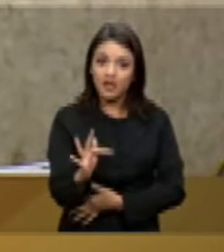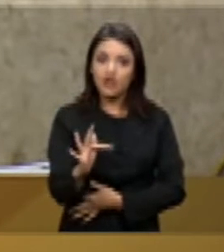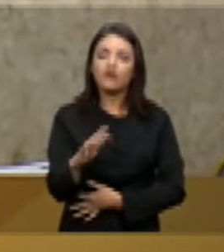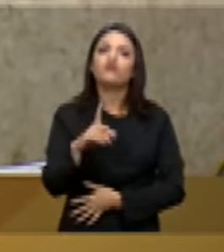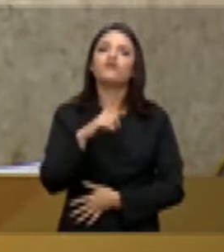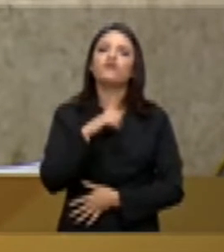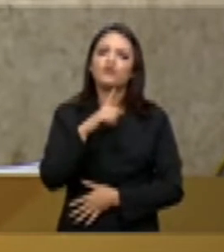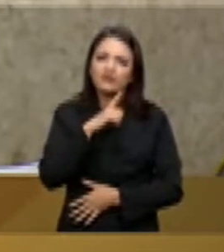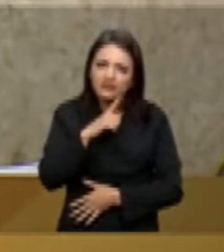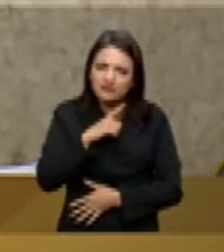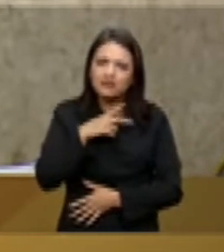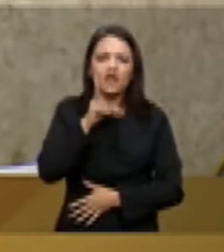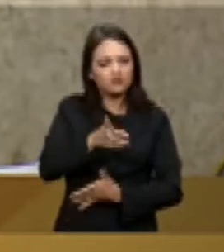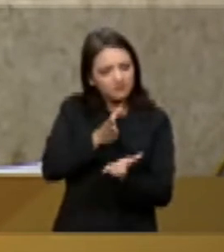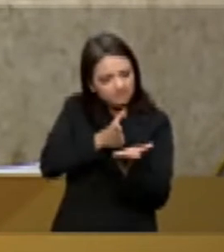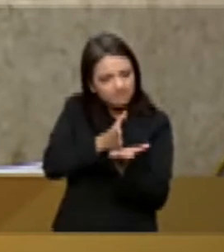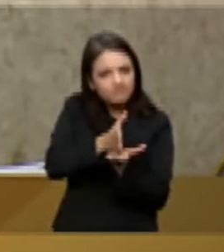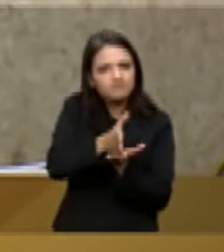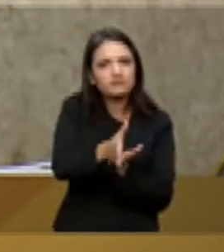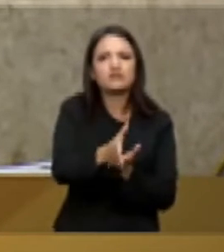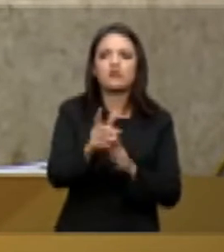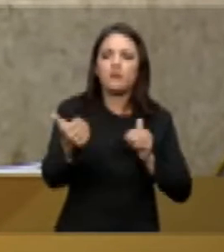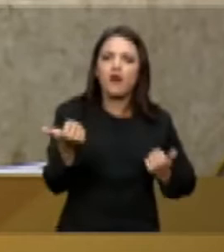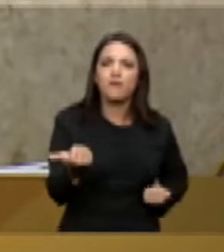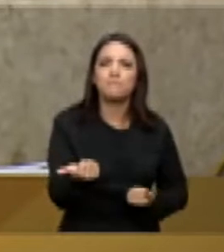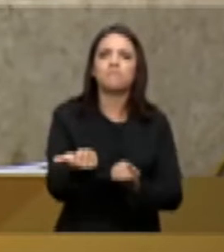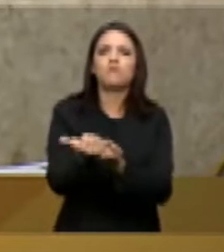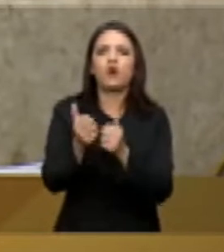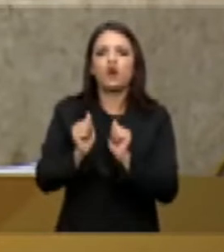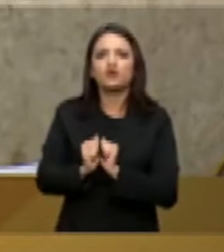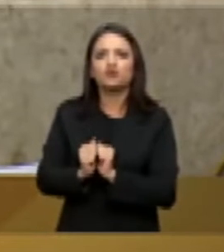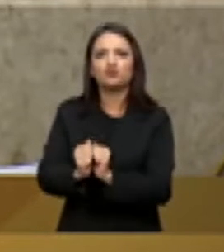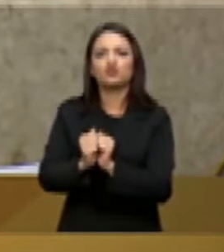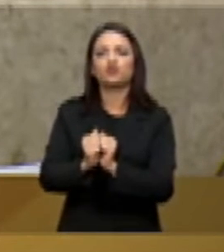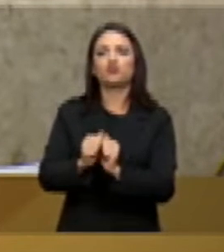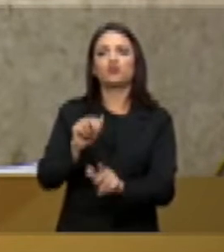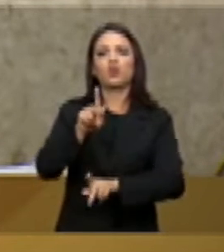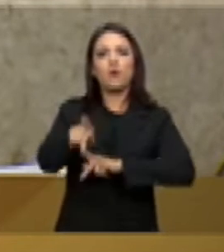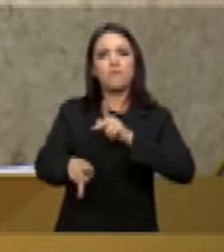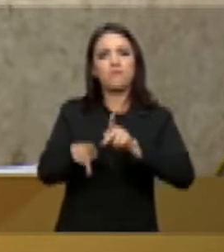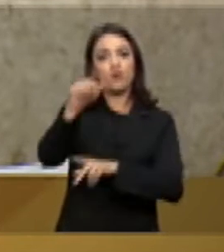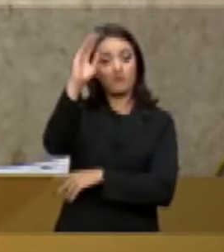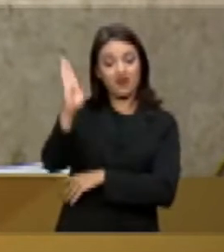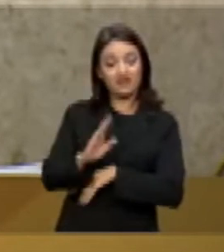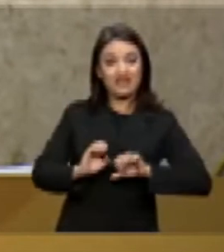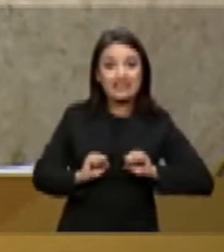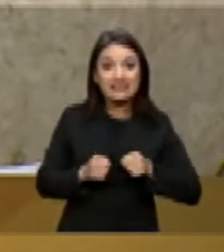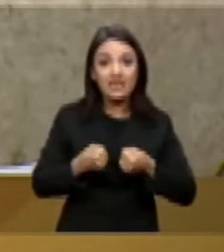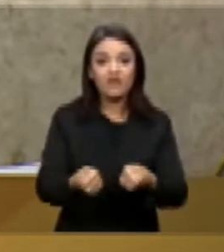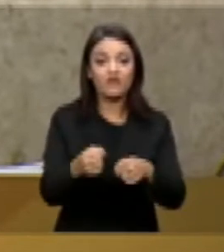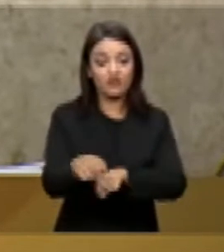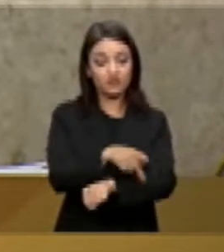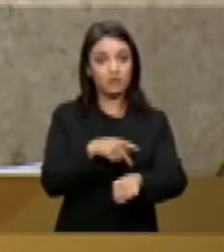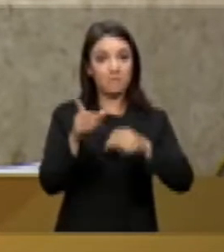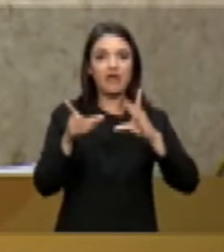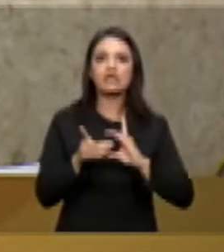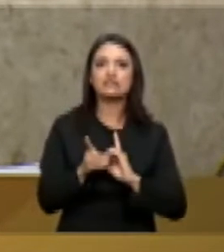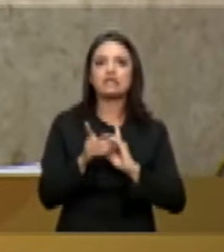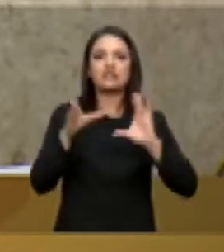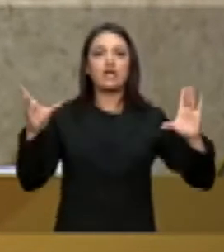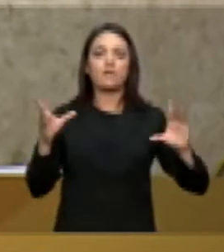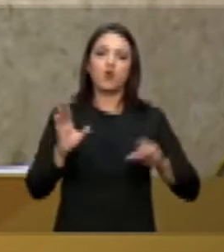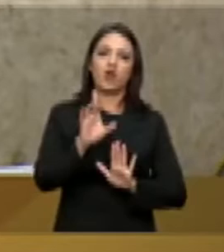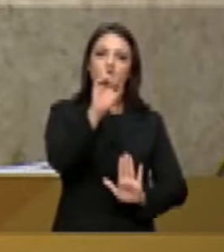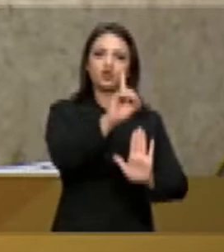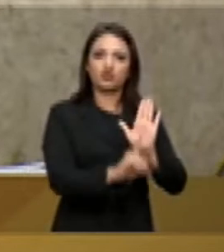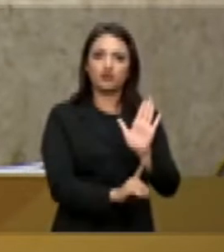coesa, segue ao lado da população brasileira em defesa do Estado democrático de direito